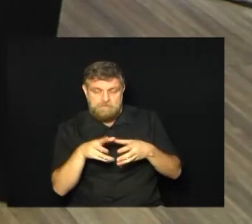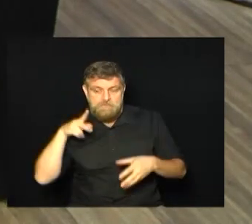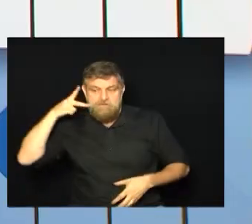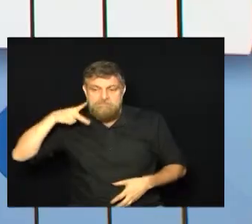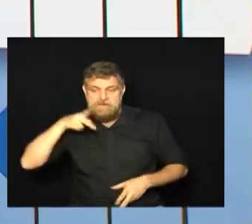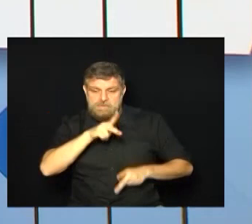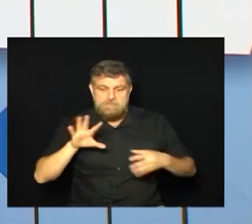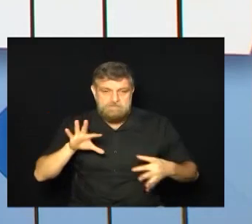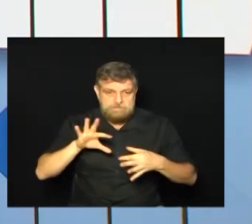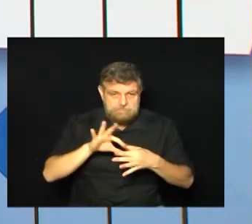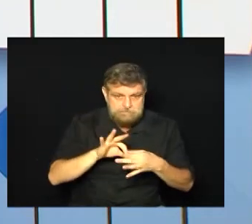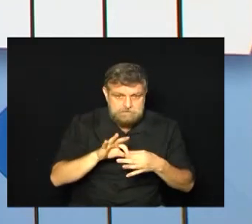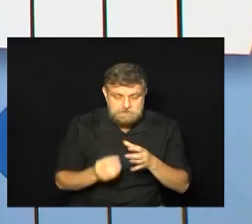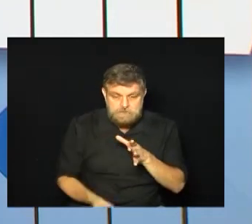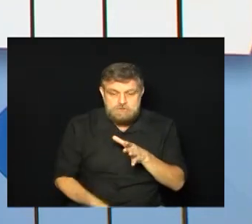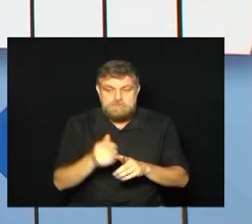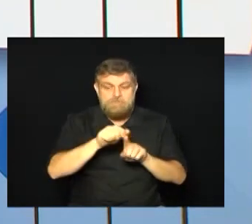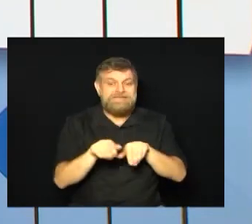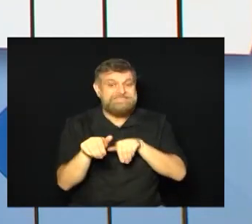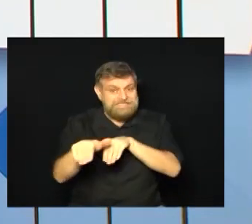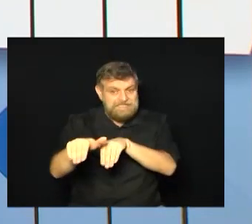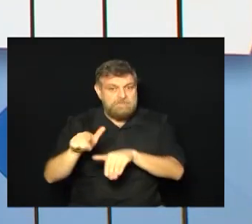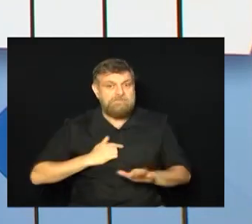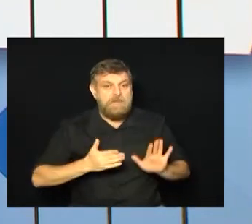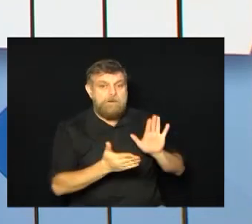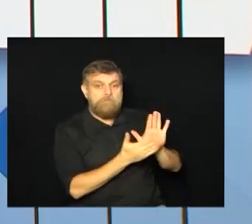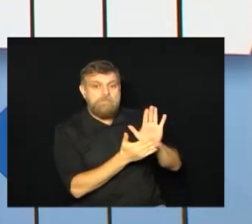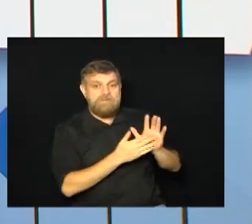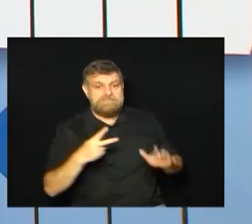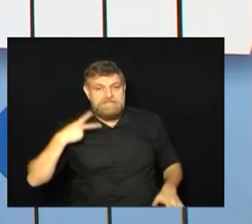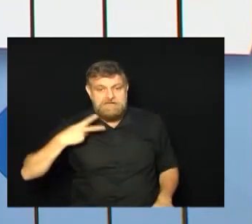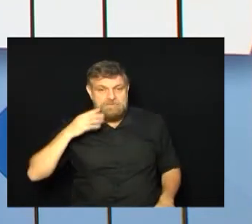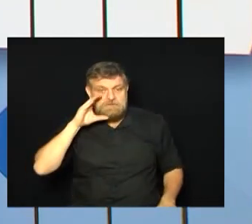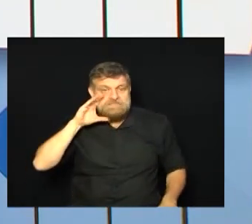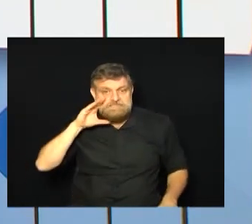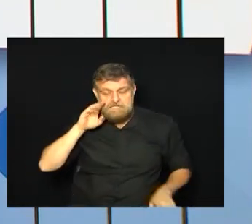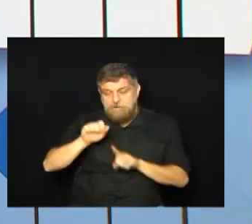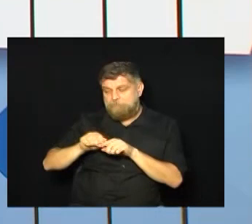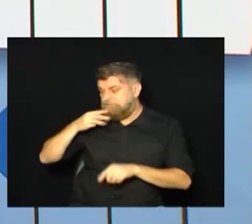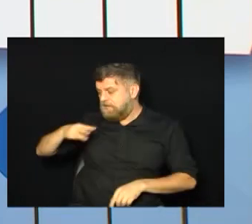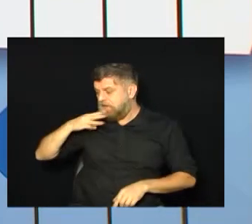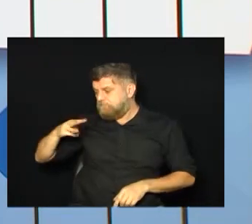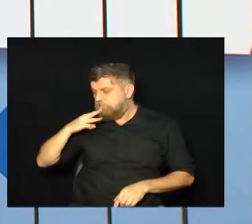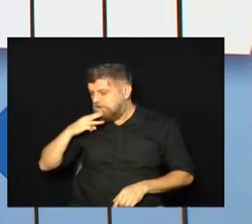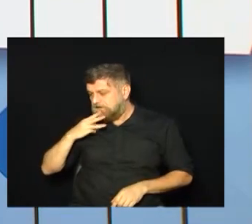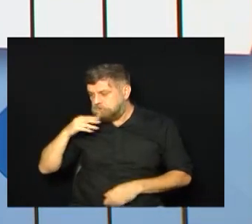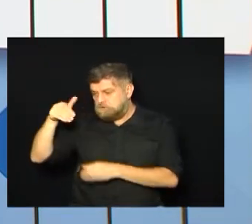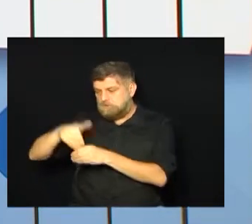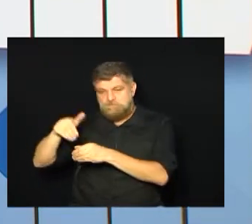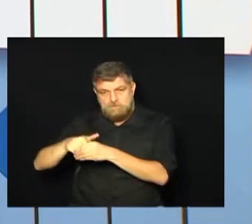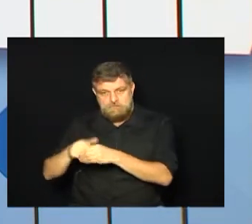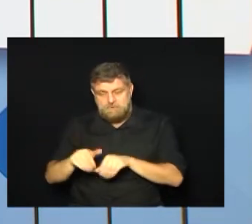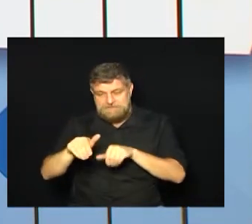foram criadas a partir de setembro. A gente teve uma proposta do vereador Luiz Cirilo em março do ano passado, tramitou, setembro